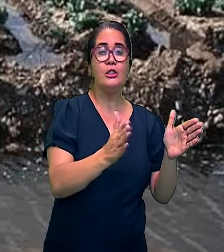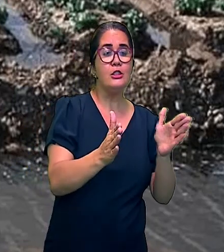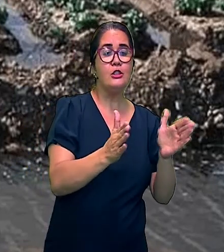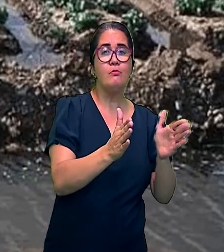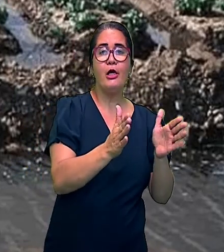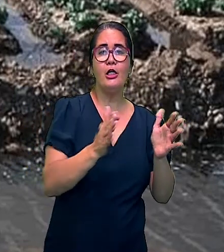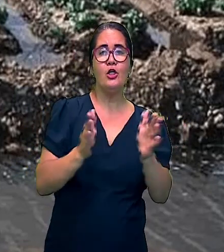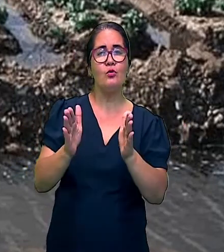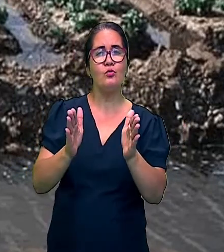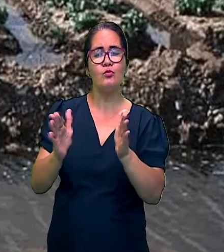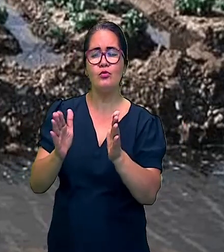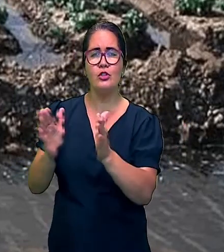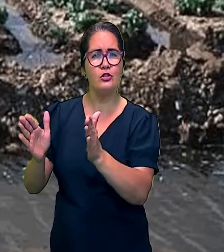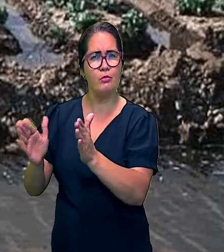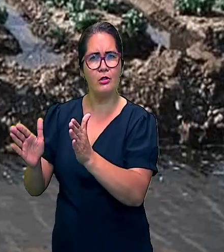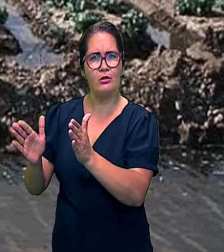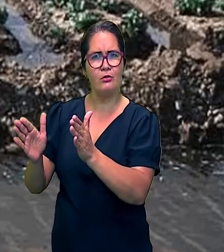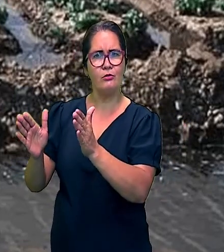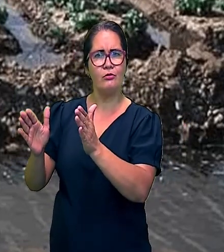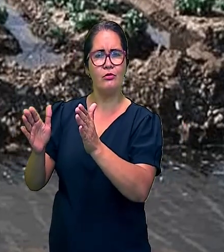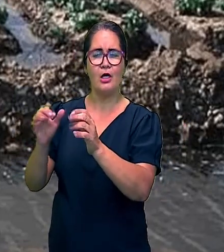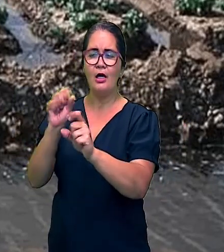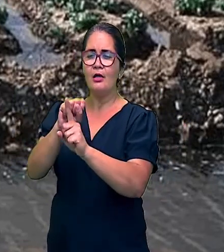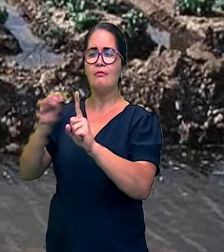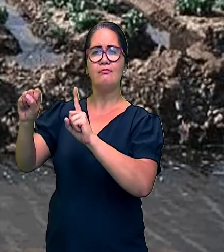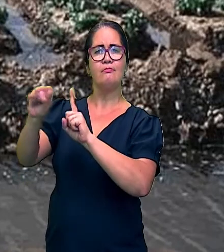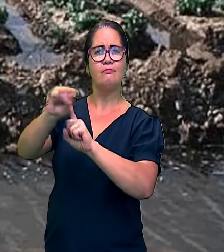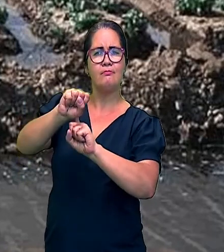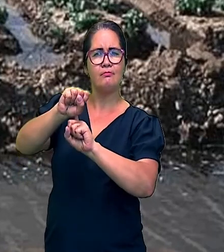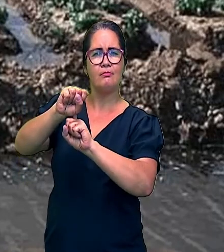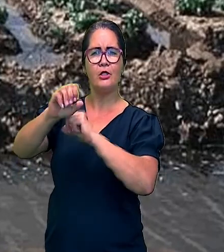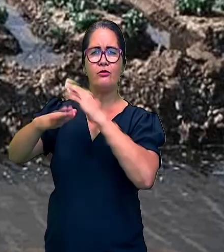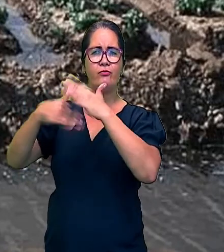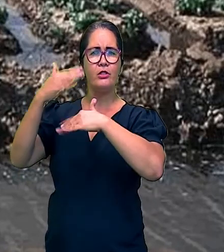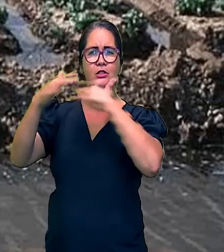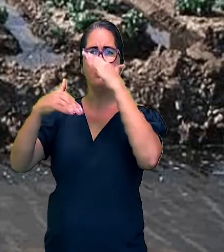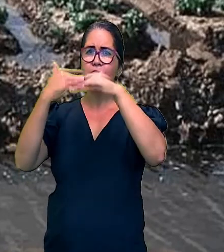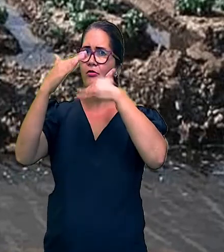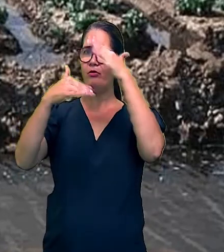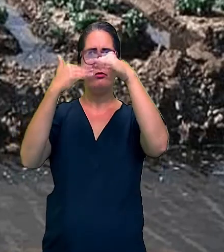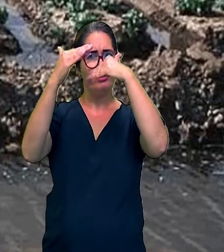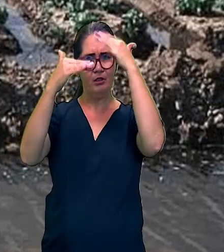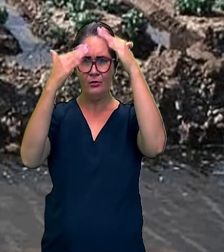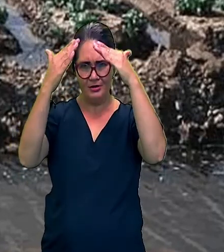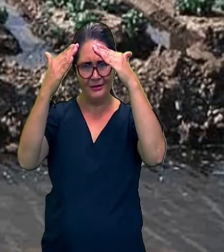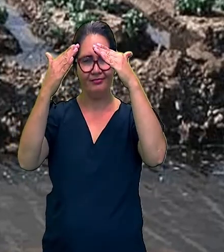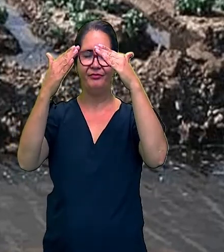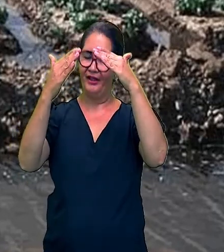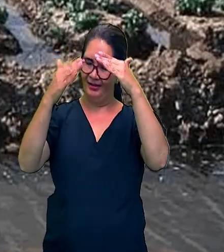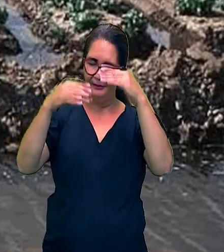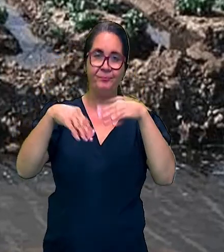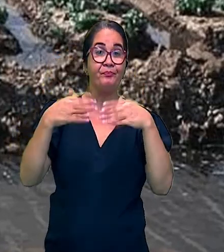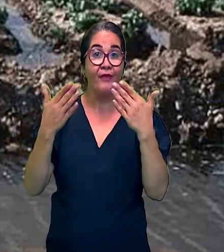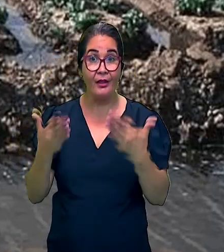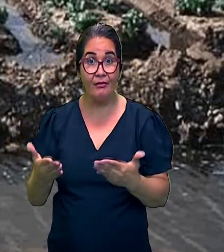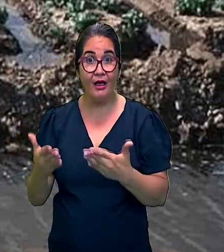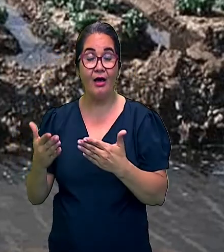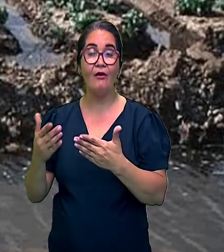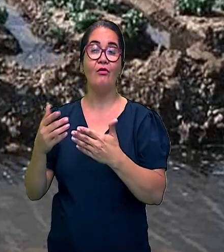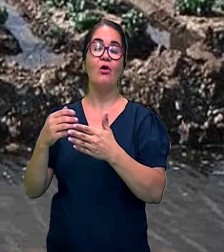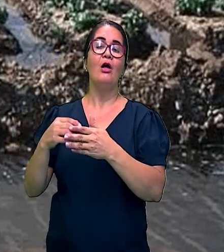eles estiverem, quanto mais alimentos, naquela época a população dos hominídeos viam